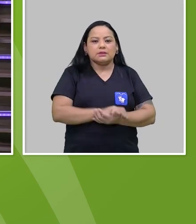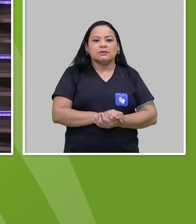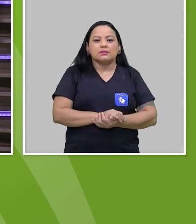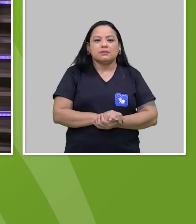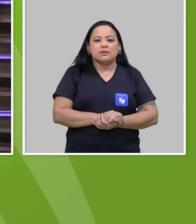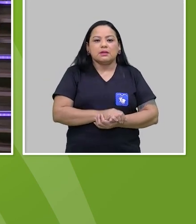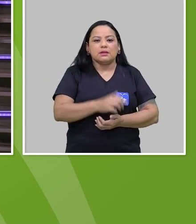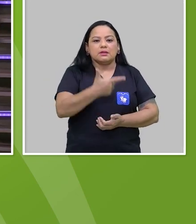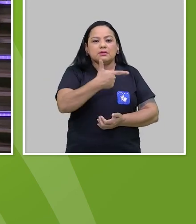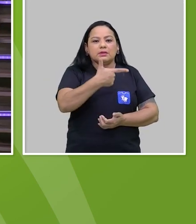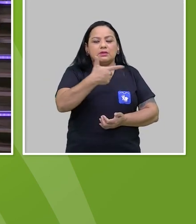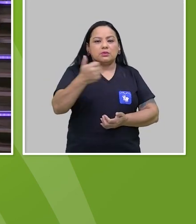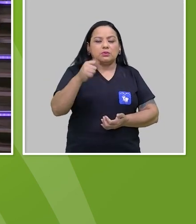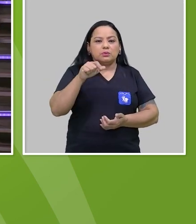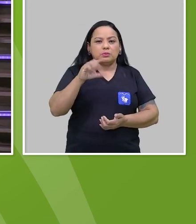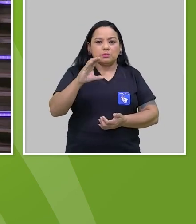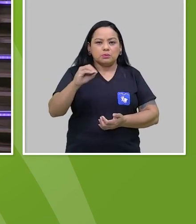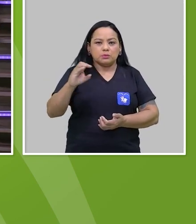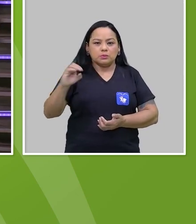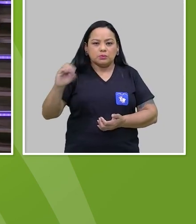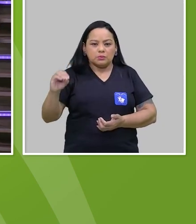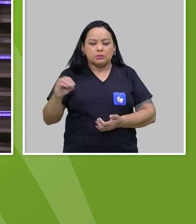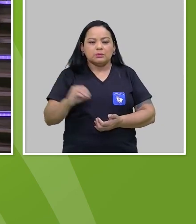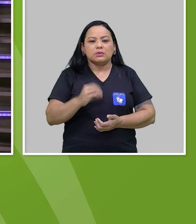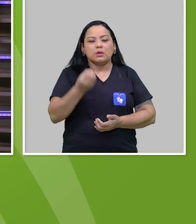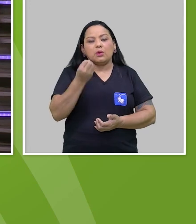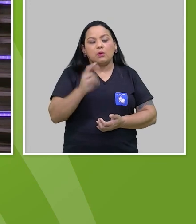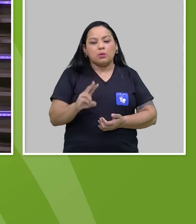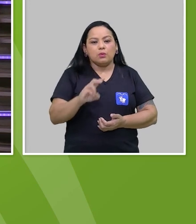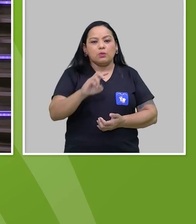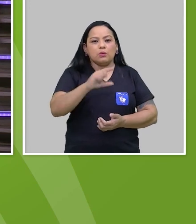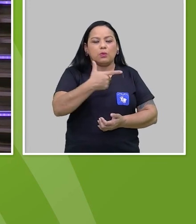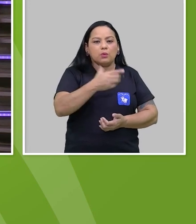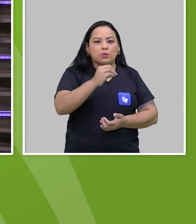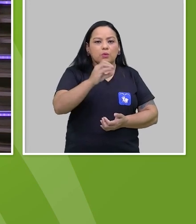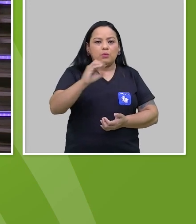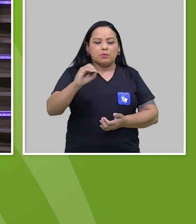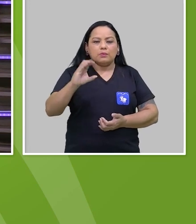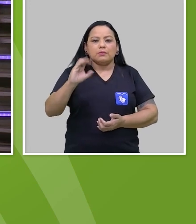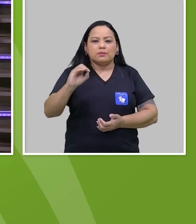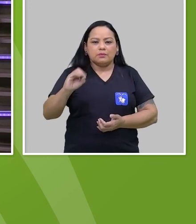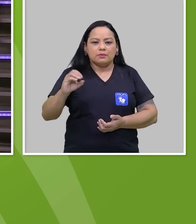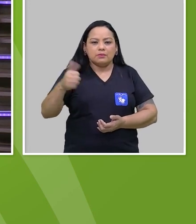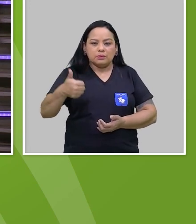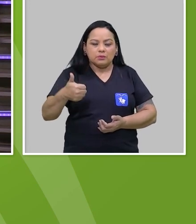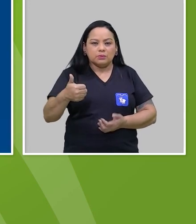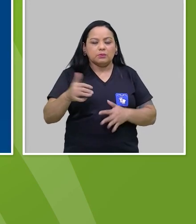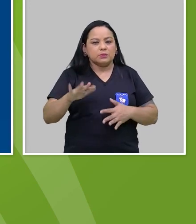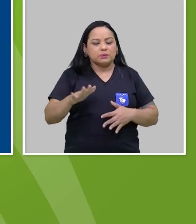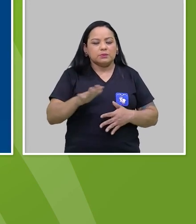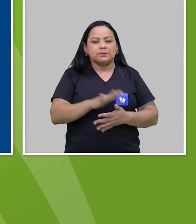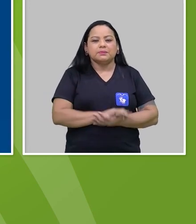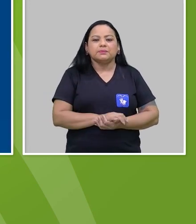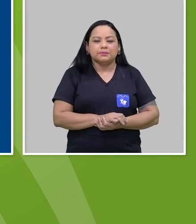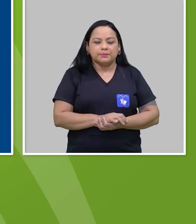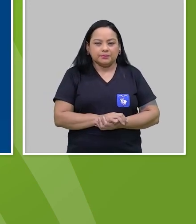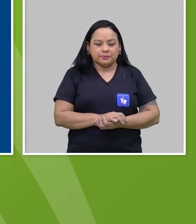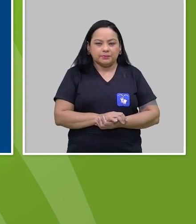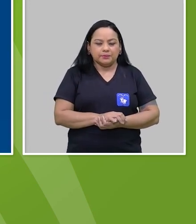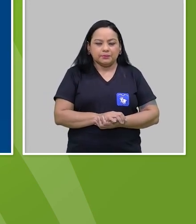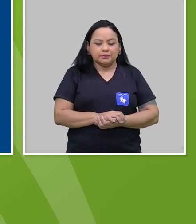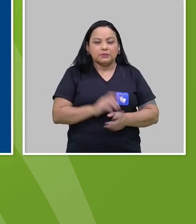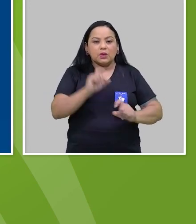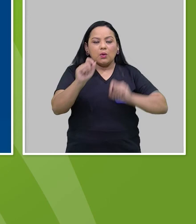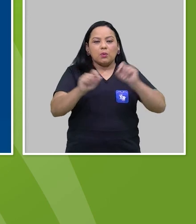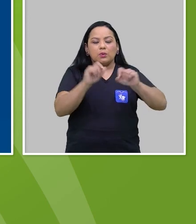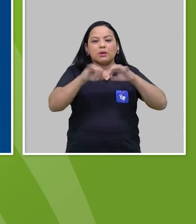21.001, 21 mil ou 21 mil, ou 20.001, 20 mil... Deu para entender? Vamos dar uma olhada aqui no nosso espectro? O que eu quero